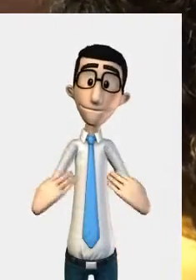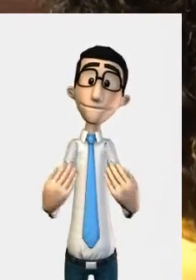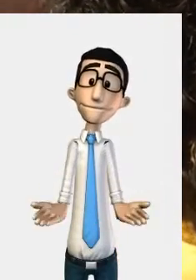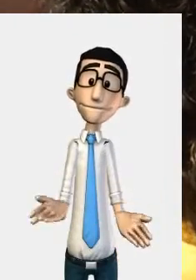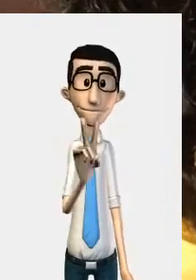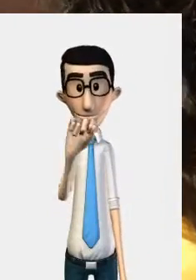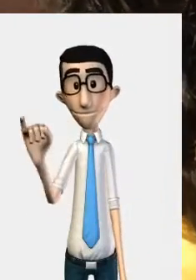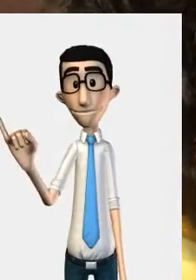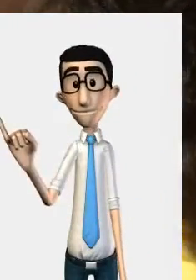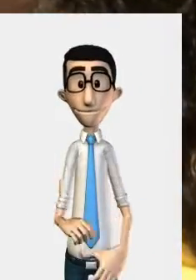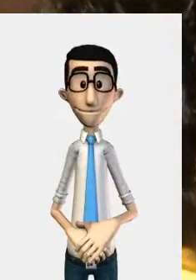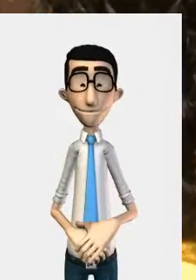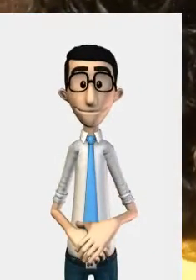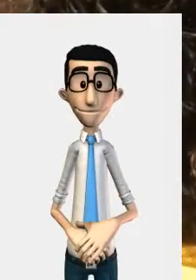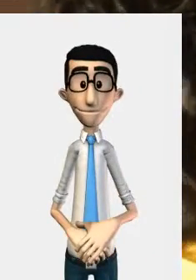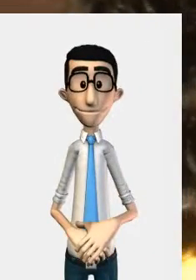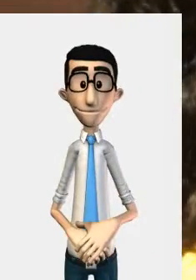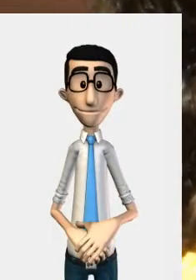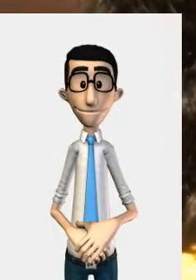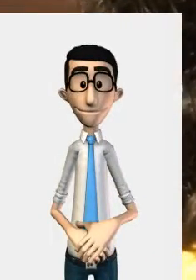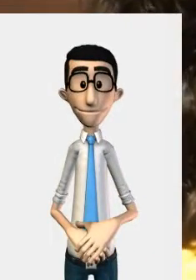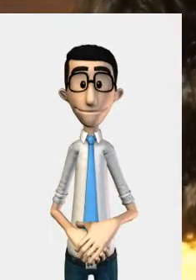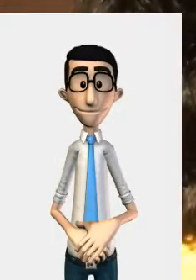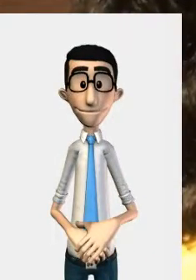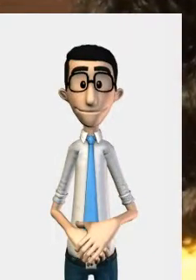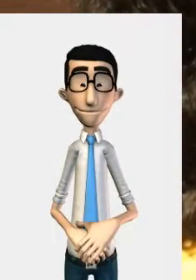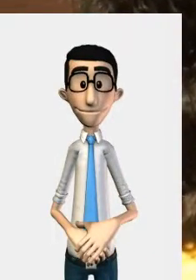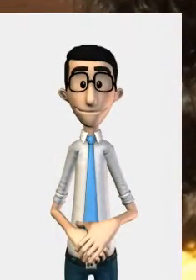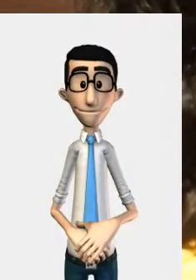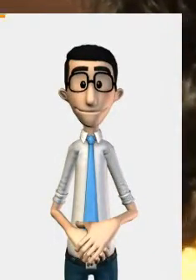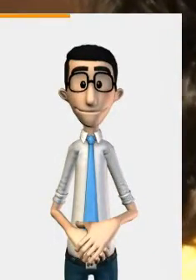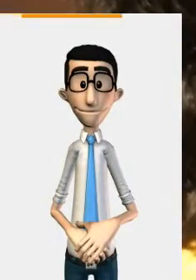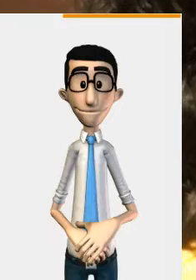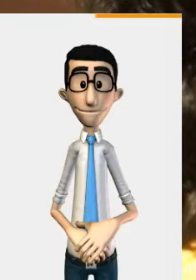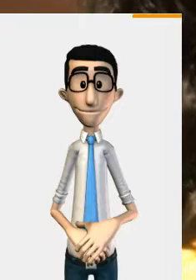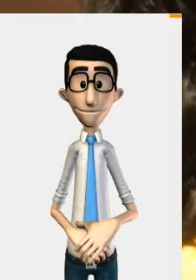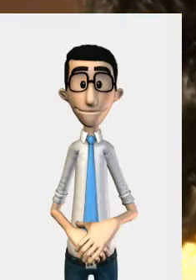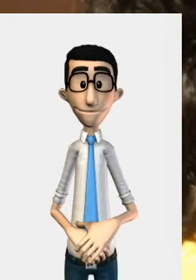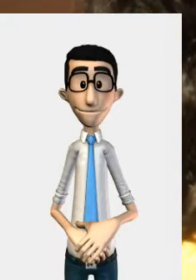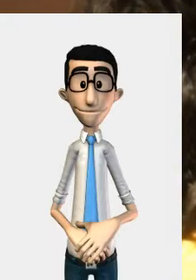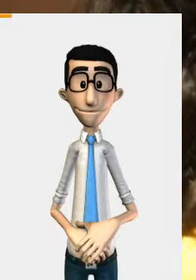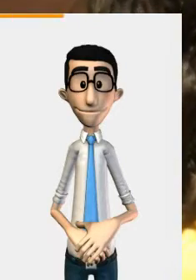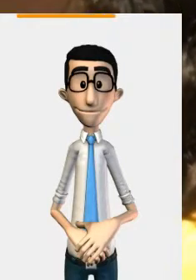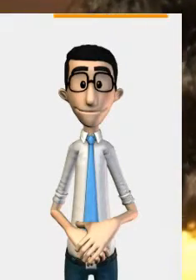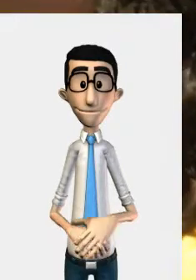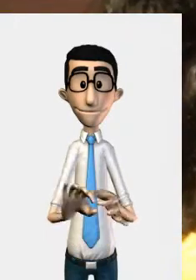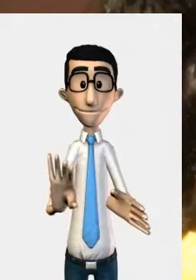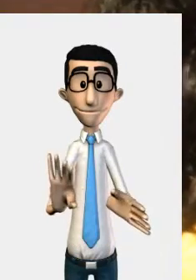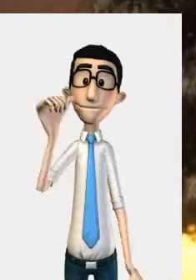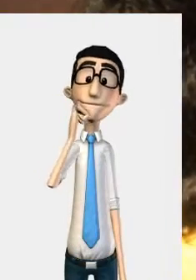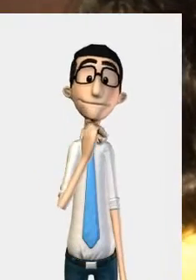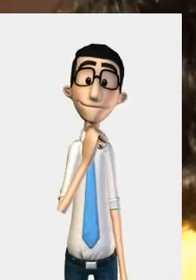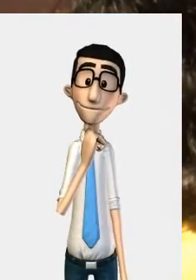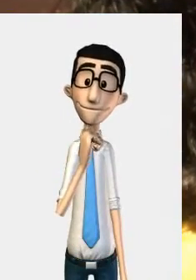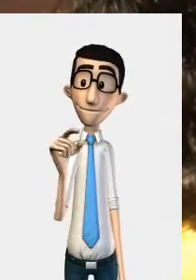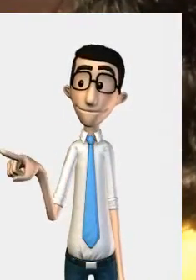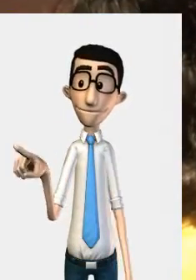muito relevante. Tenho um filho autista de 7 anos e tudo começou ali quando ele tinha 2 anos e 5